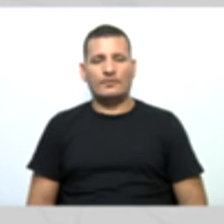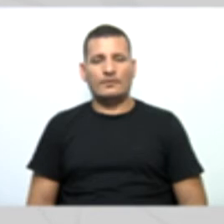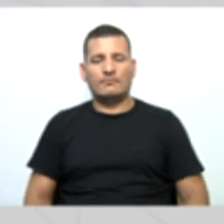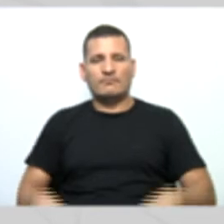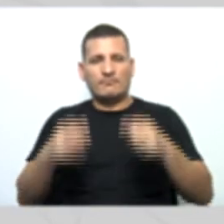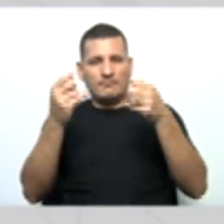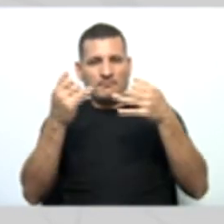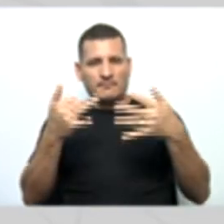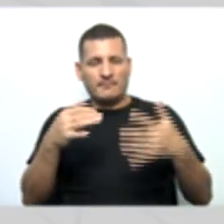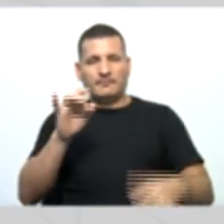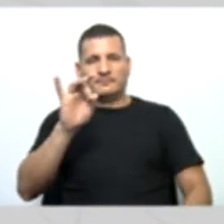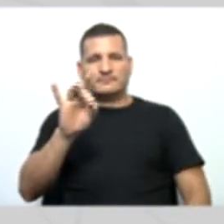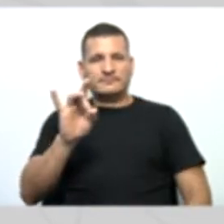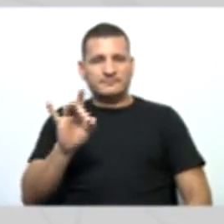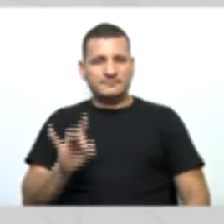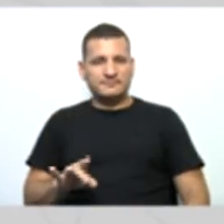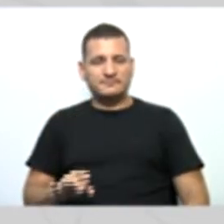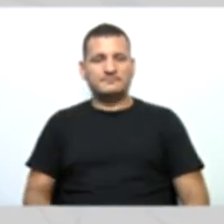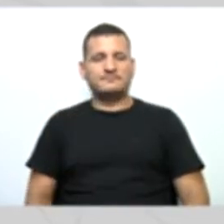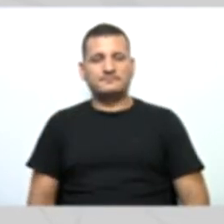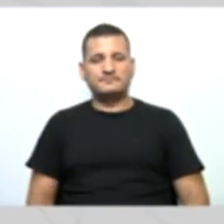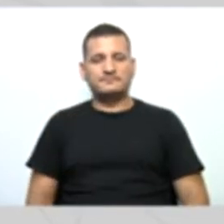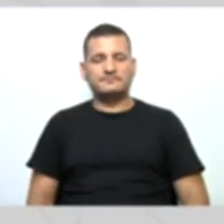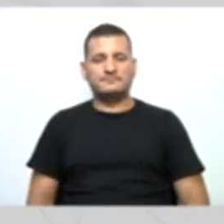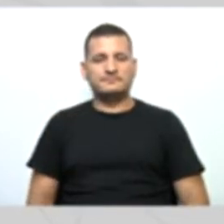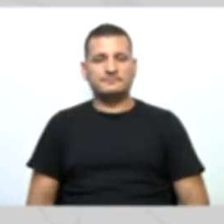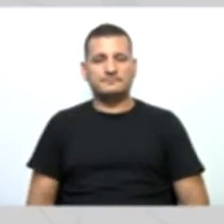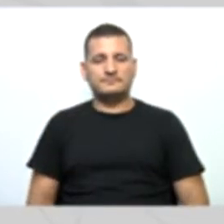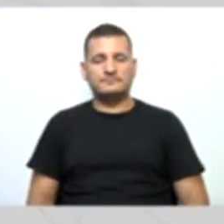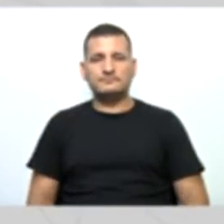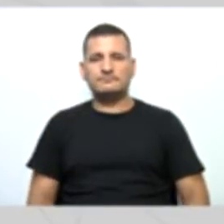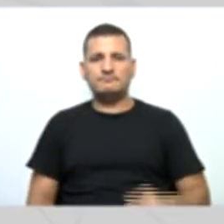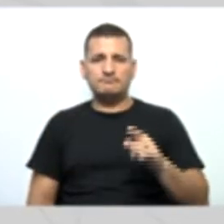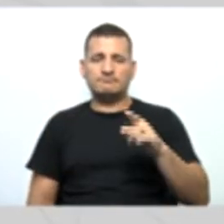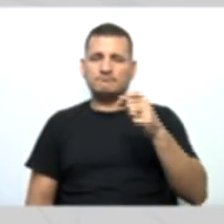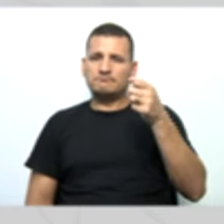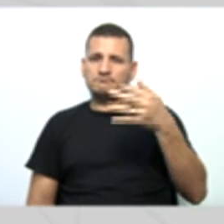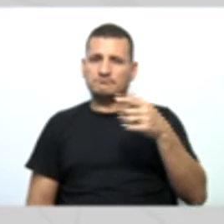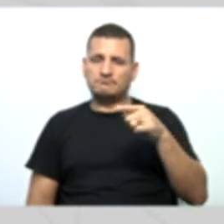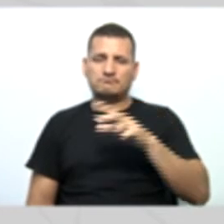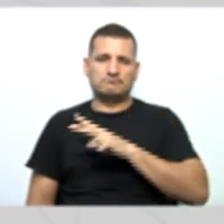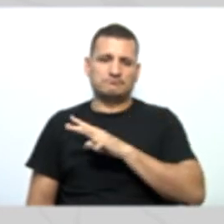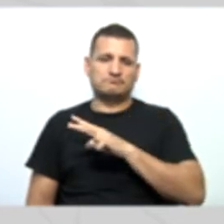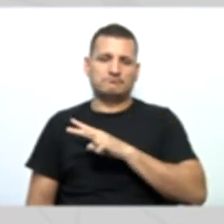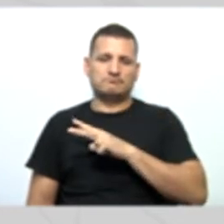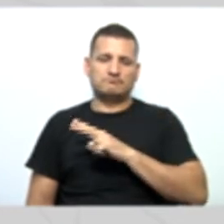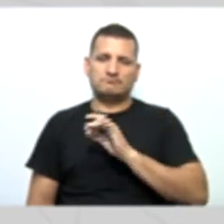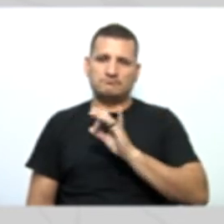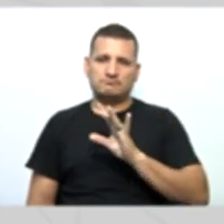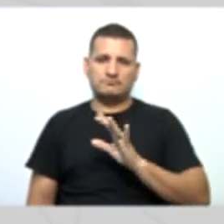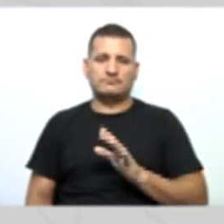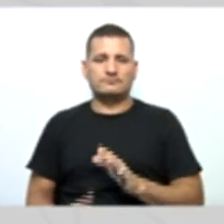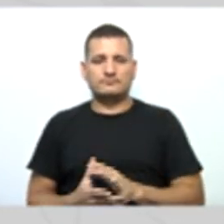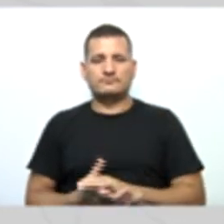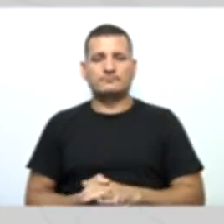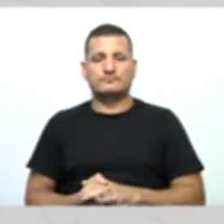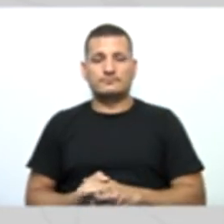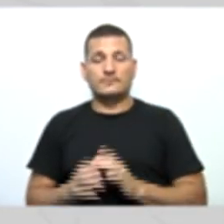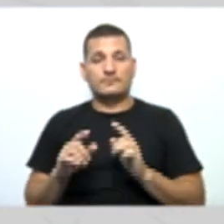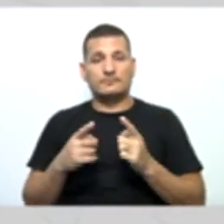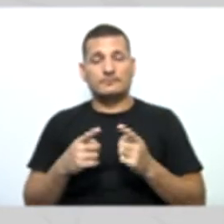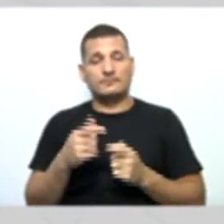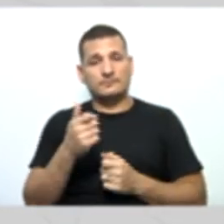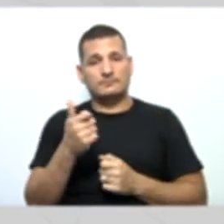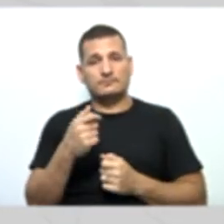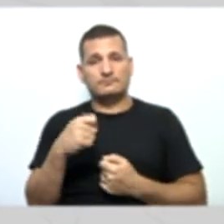Explique cada uma delas. Essa explicação aí, ela vai ser muito pessoal, certo? Então, assim, mas primeiro, a gente precisa